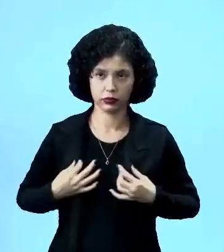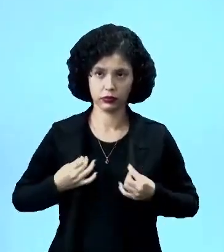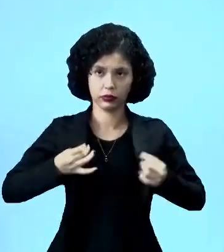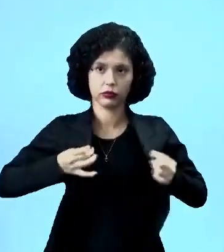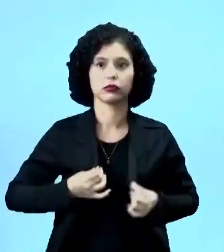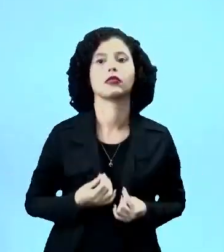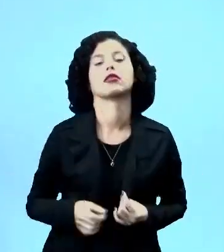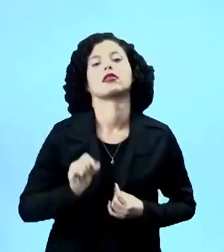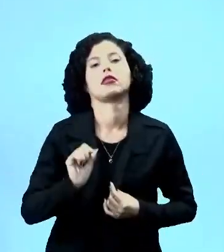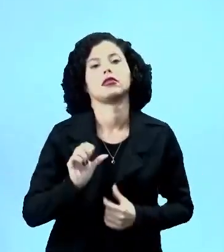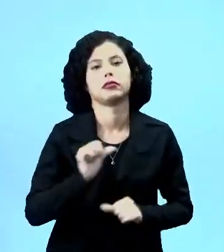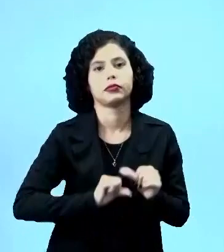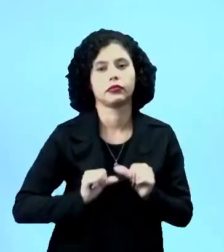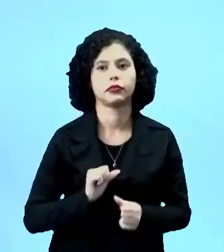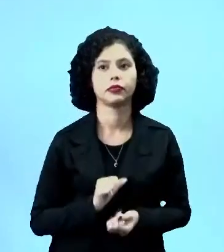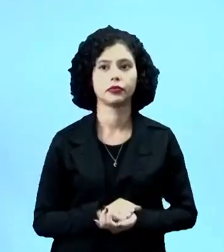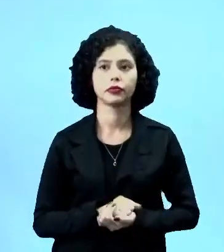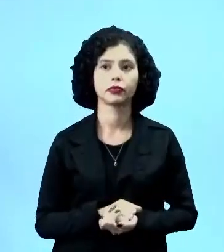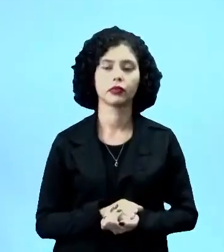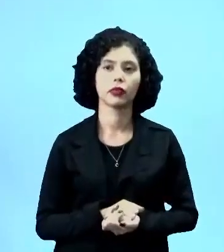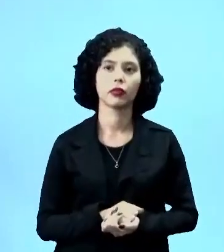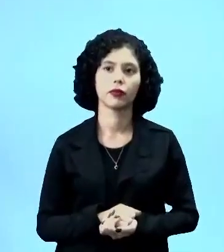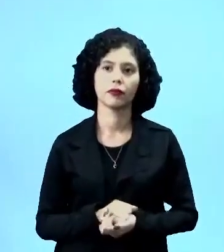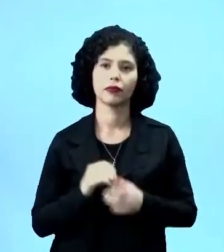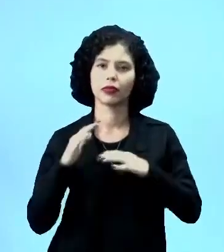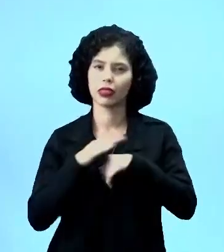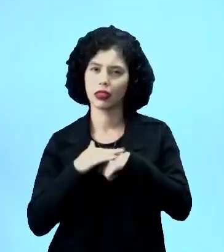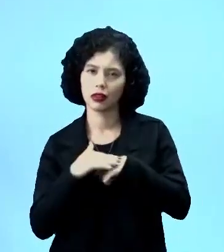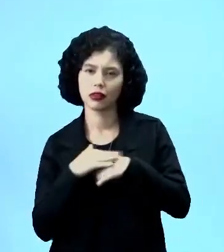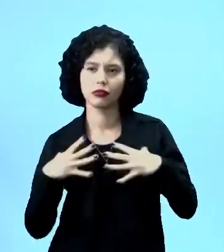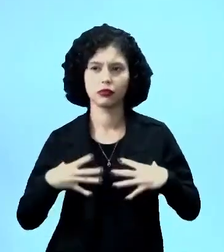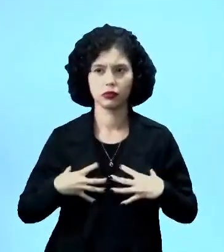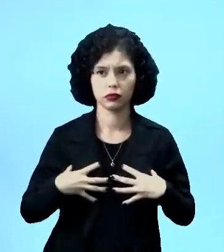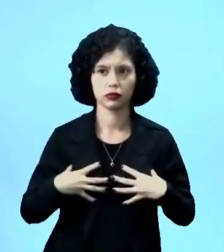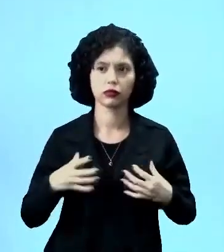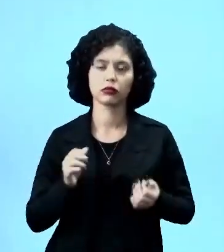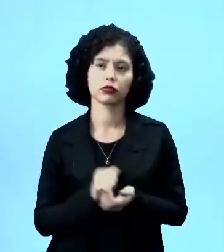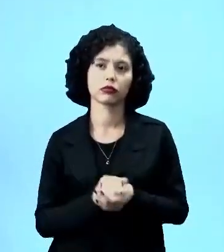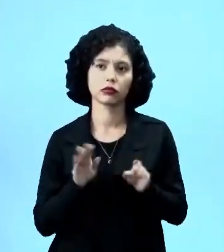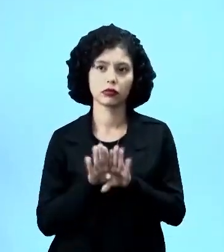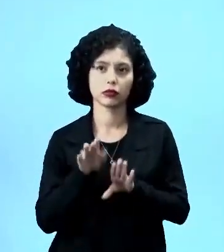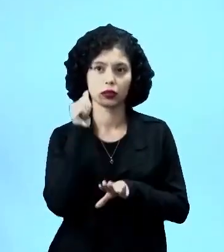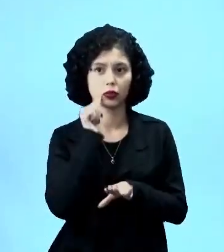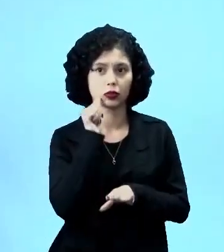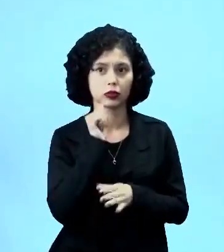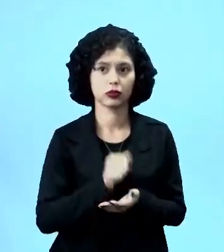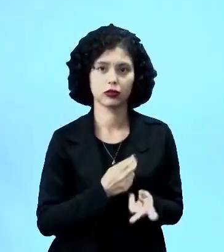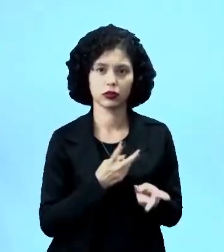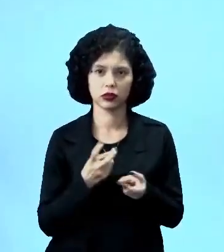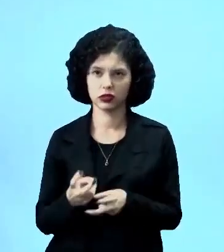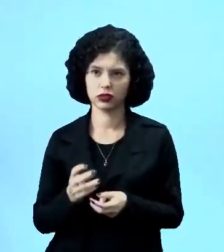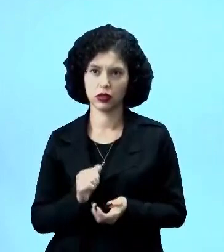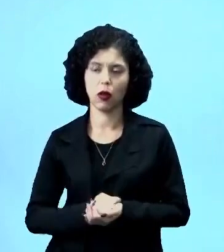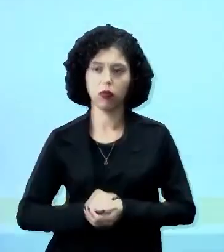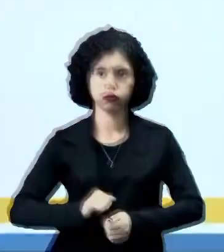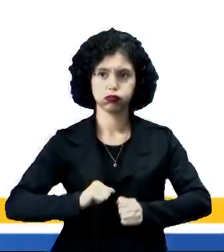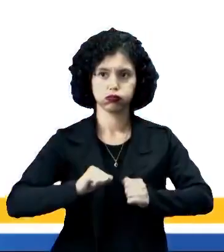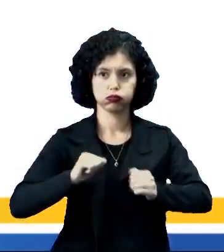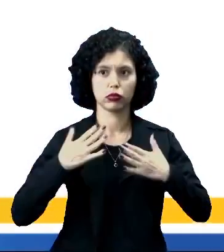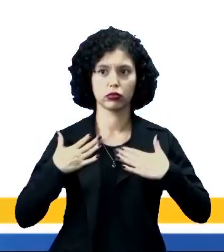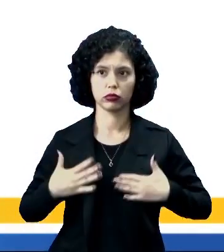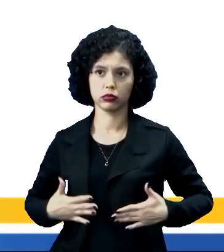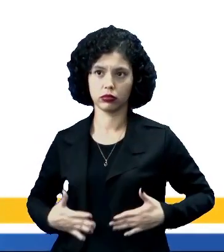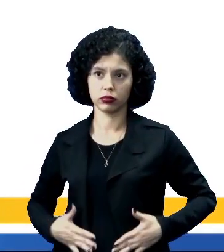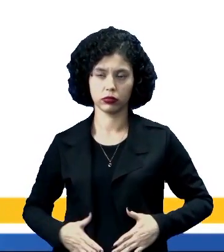e aí que alterações vão ser essa sensibilidade nos seios e também as mulheres podem notar um certo inchaço por